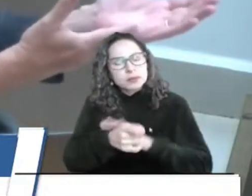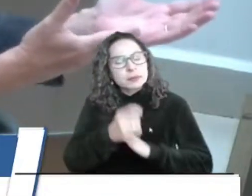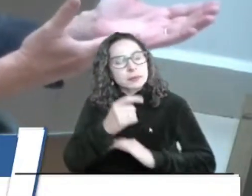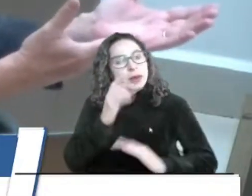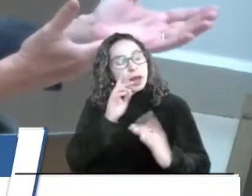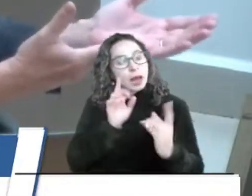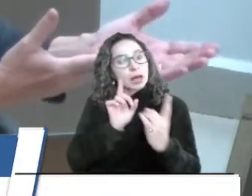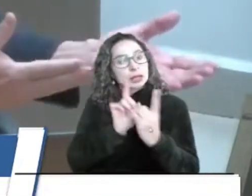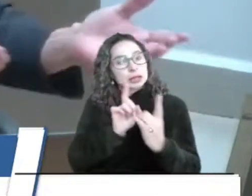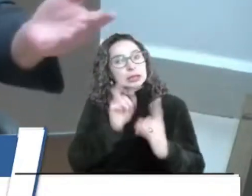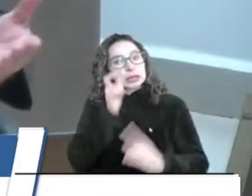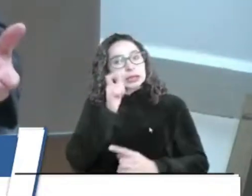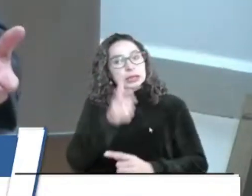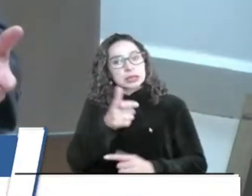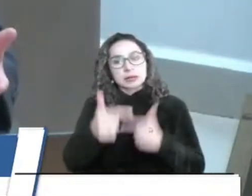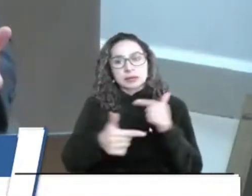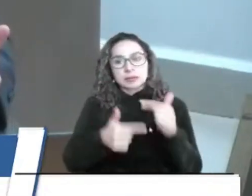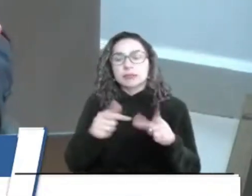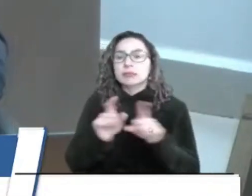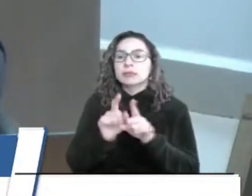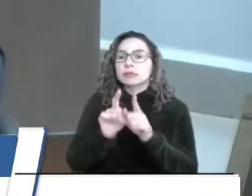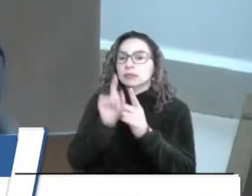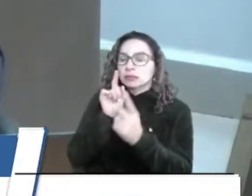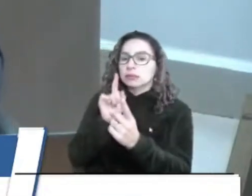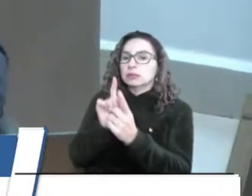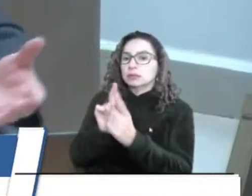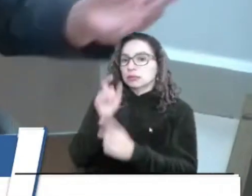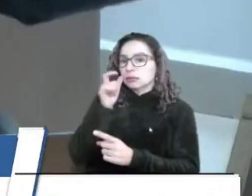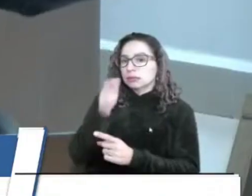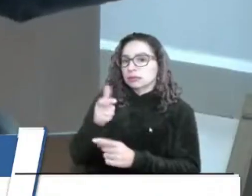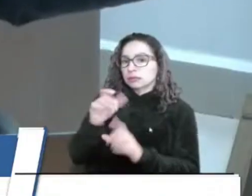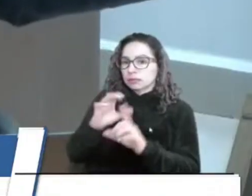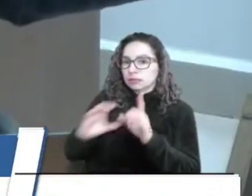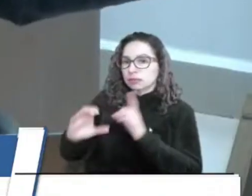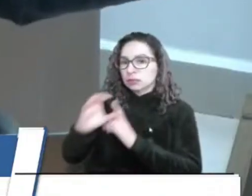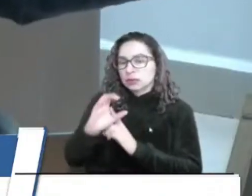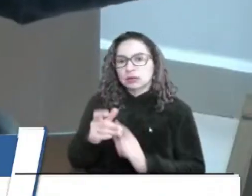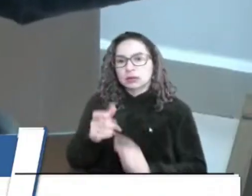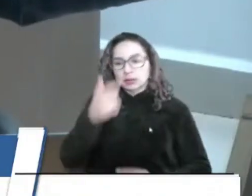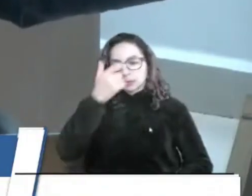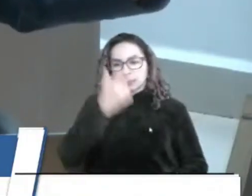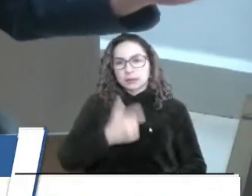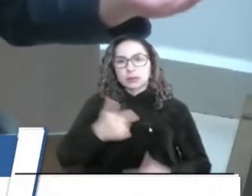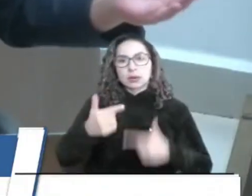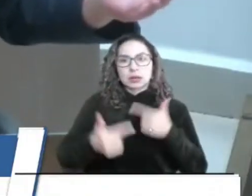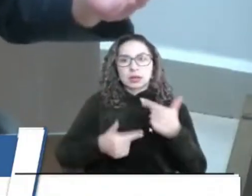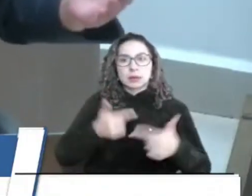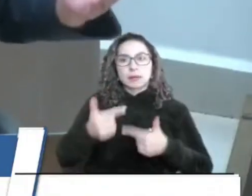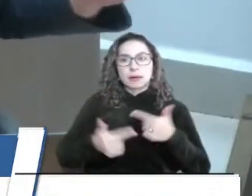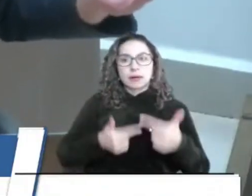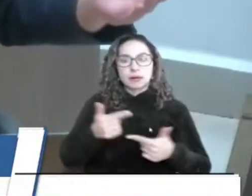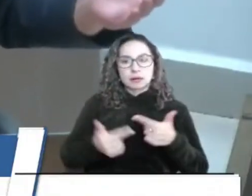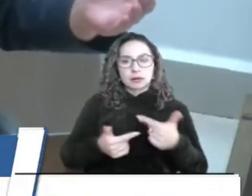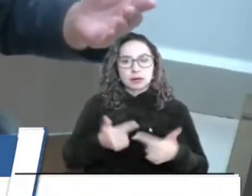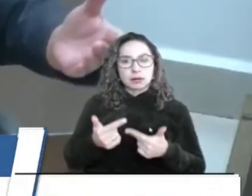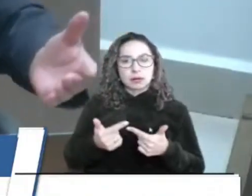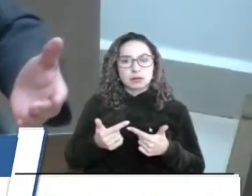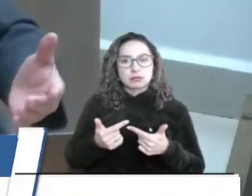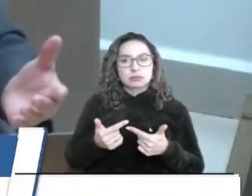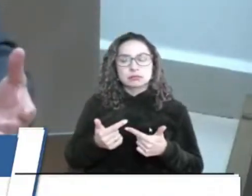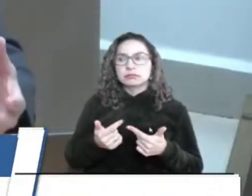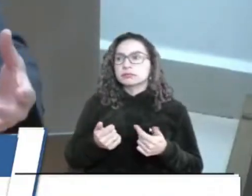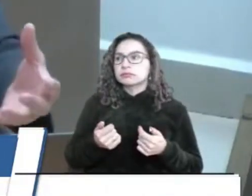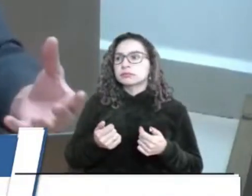dos servidores e também para atender o interesse da comunidade. Um servidor que trabalha